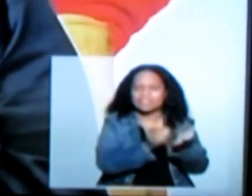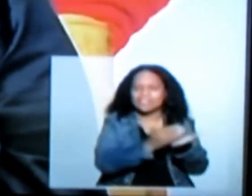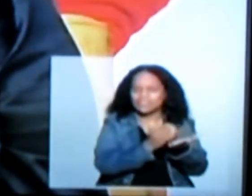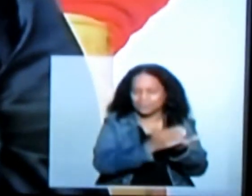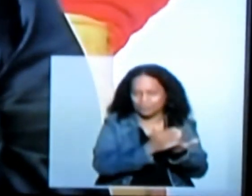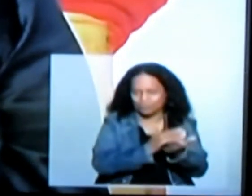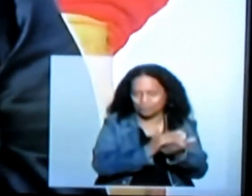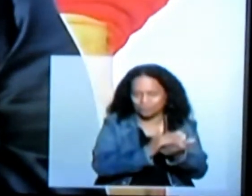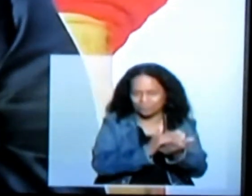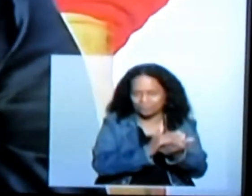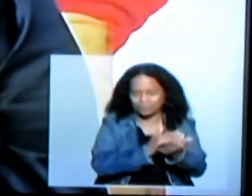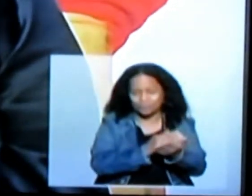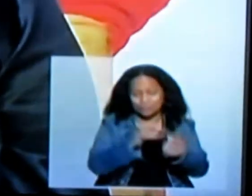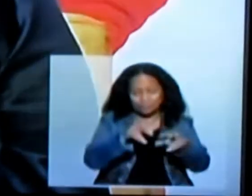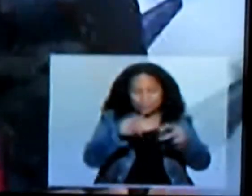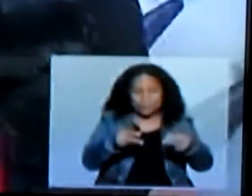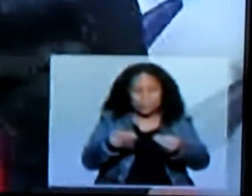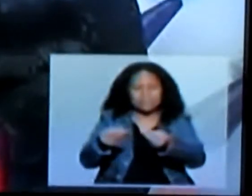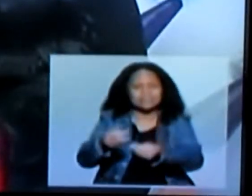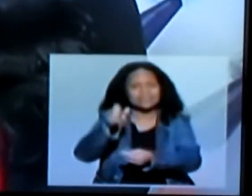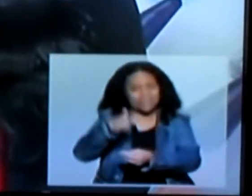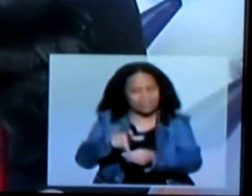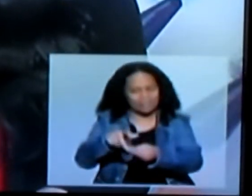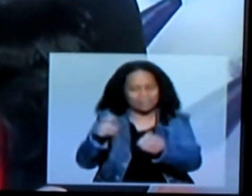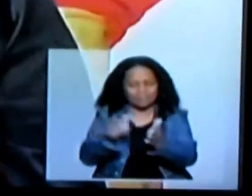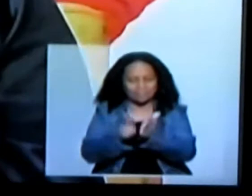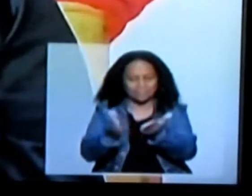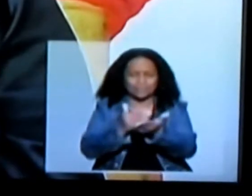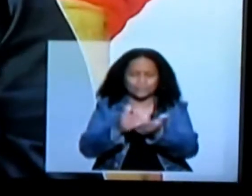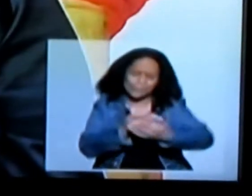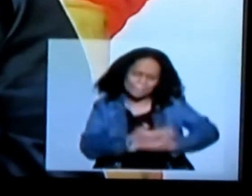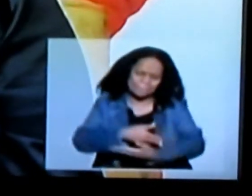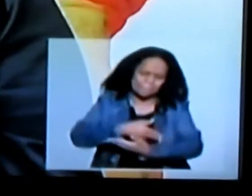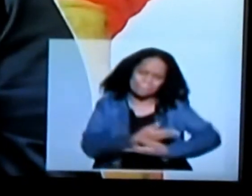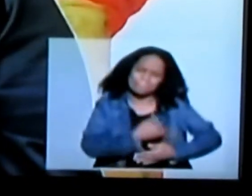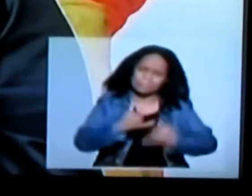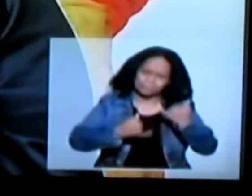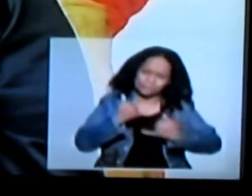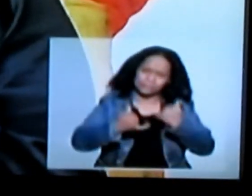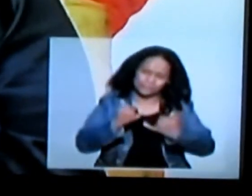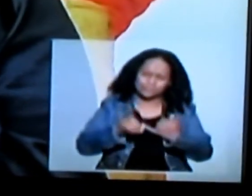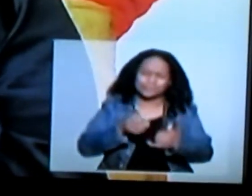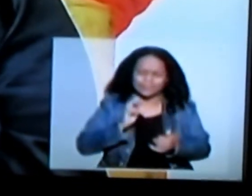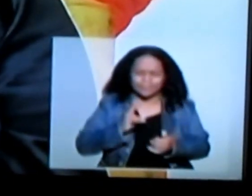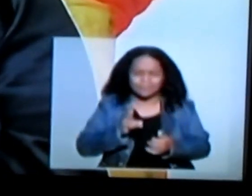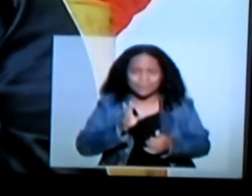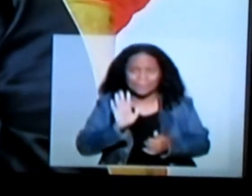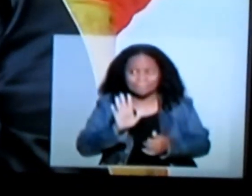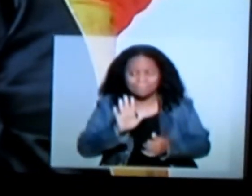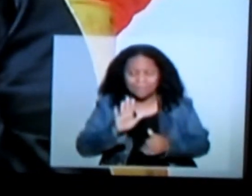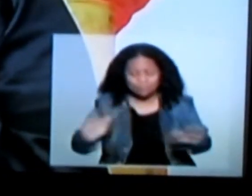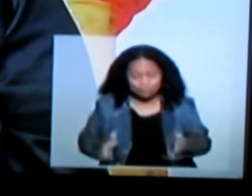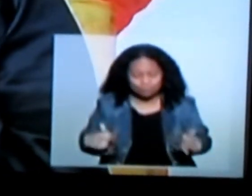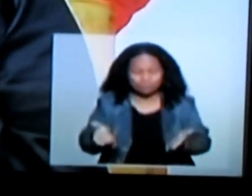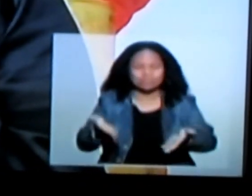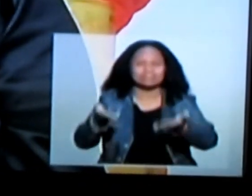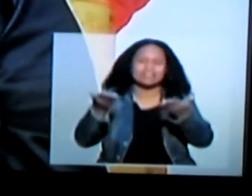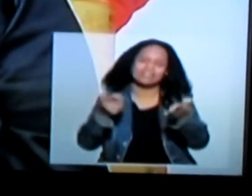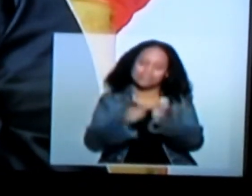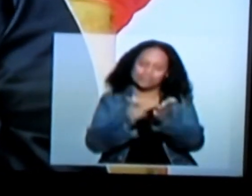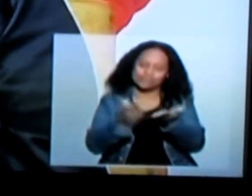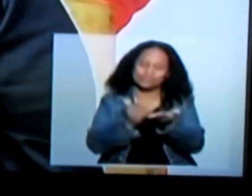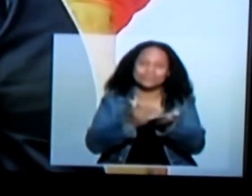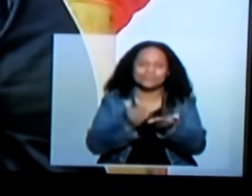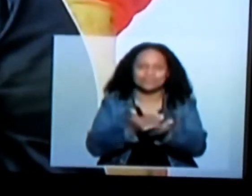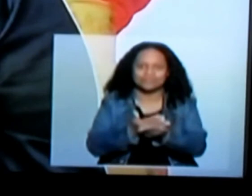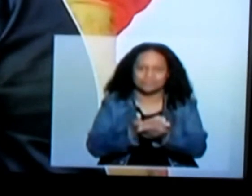algum livro. Entendi. Então, Presente era o livro. Lembro disso. Lógico, dava boneca, dava tudo, mas tinha esse incentivo